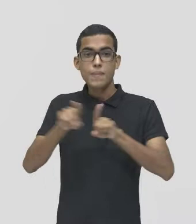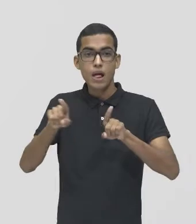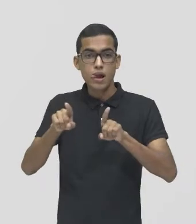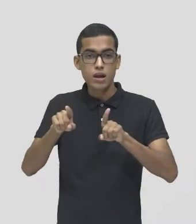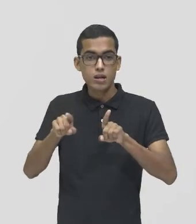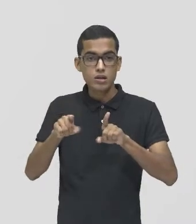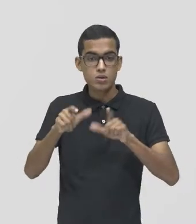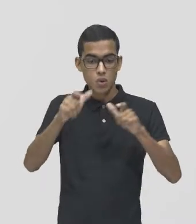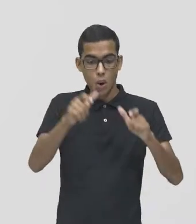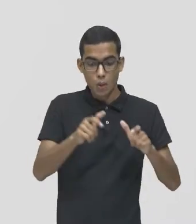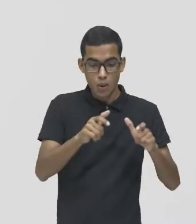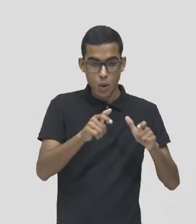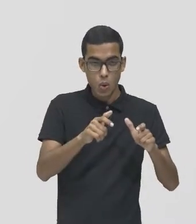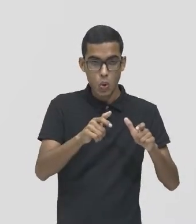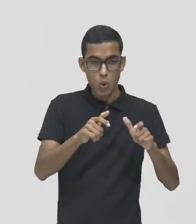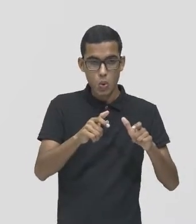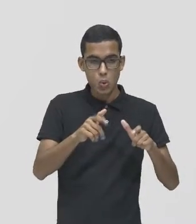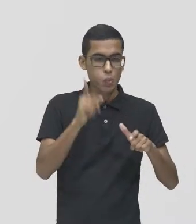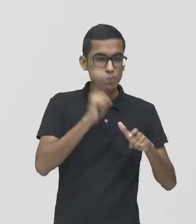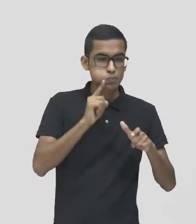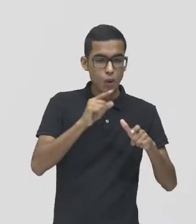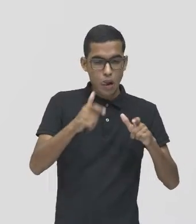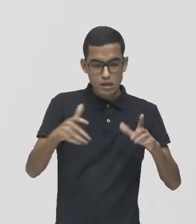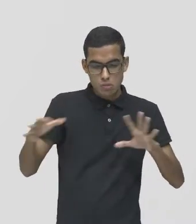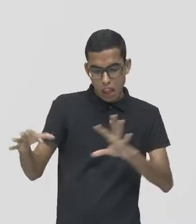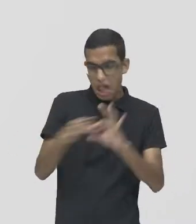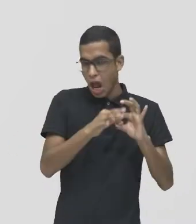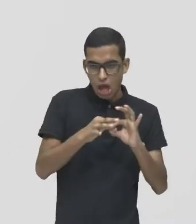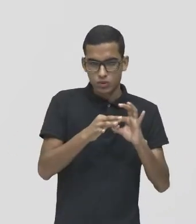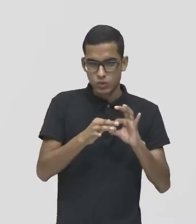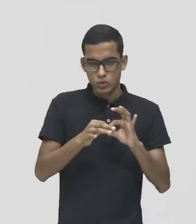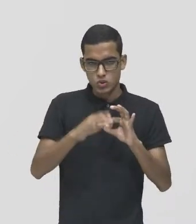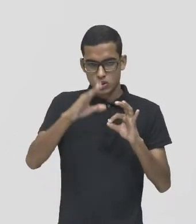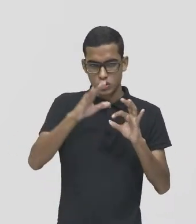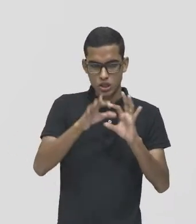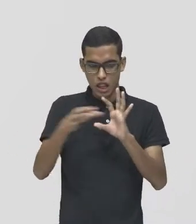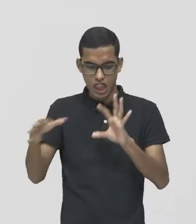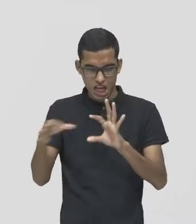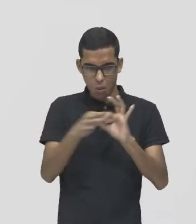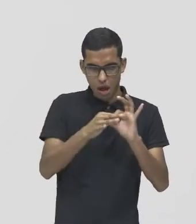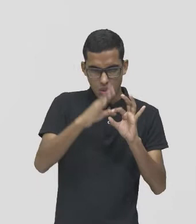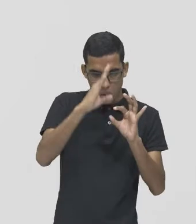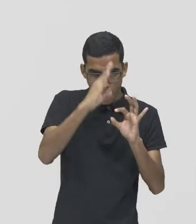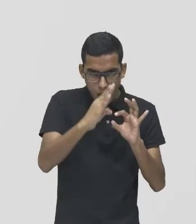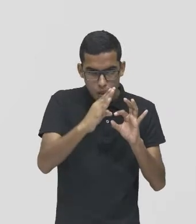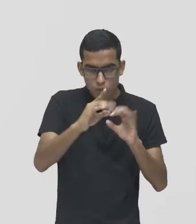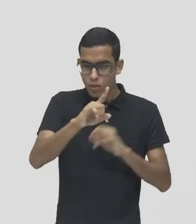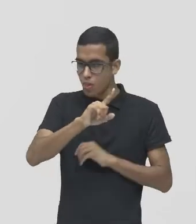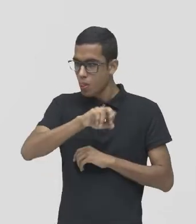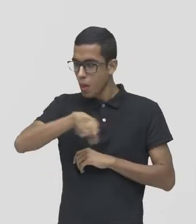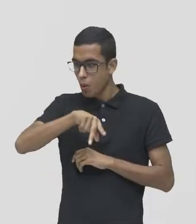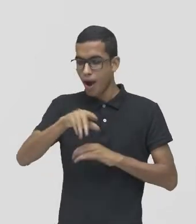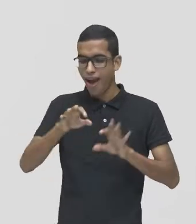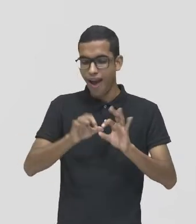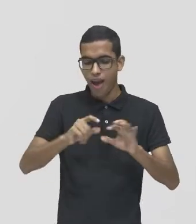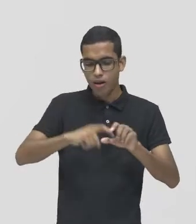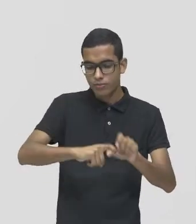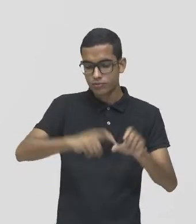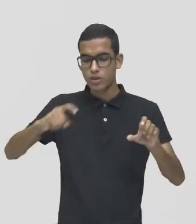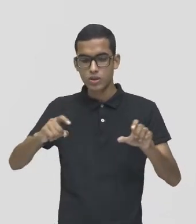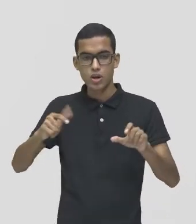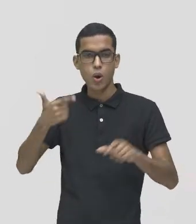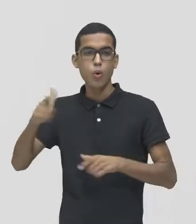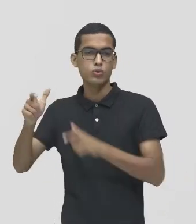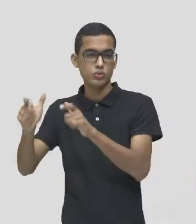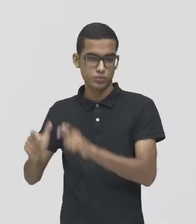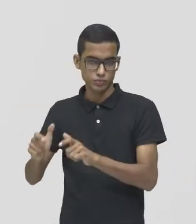esse país. Ou seja, não está ligado diretamente à maior porção dos Estados Unidos. O Alasca, ele vai estar ligado